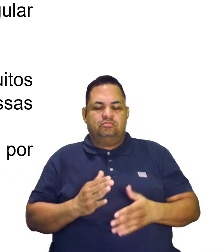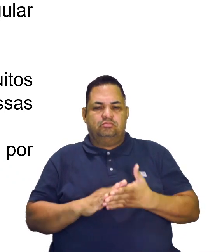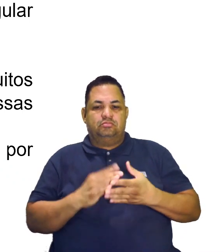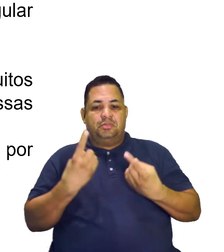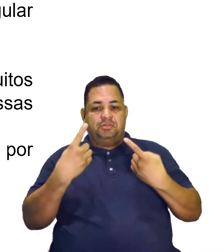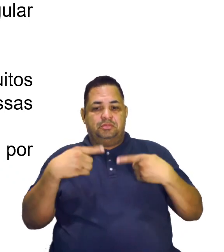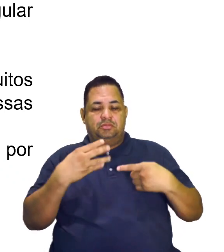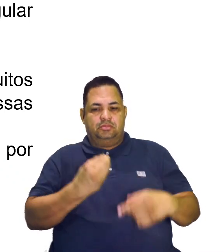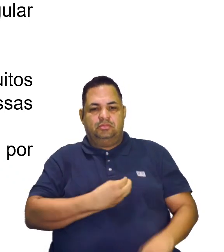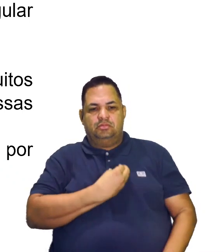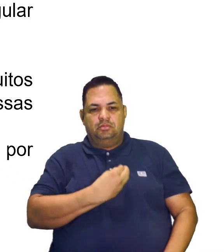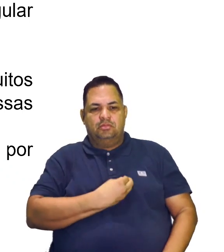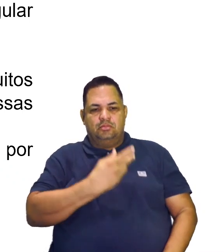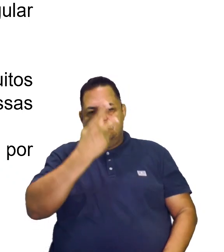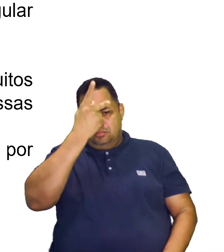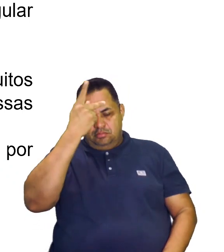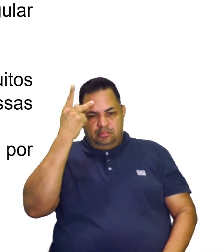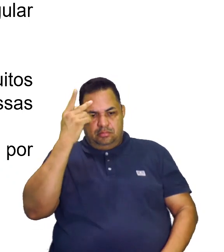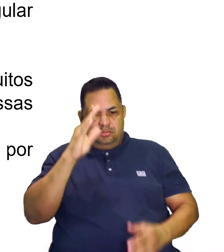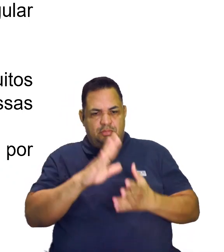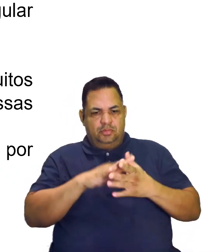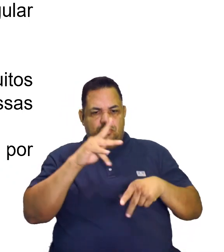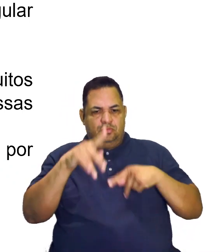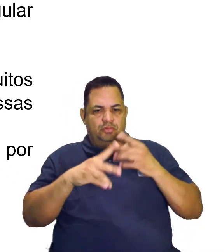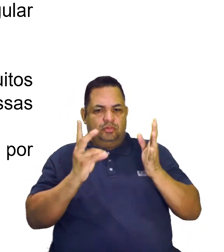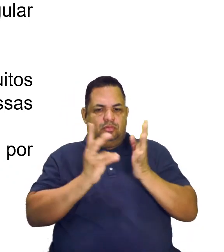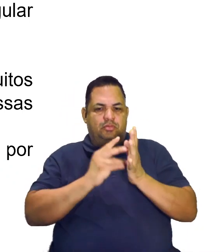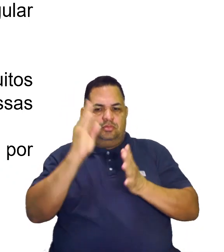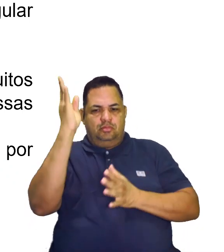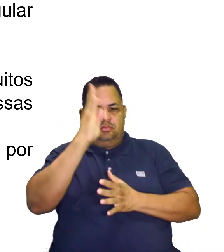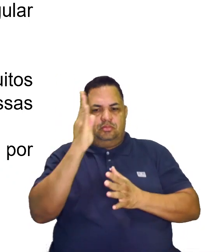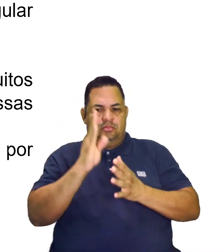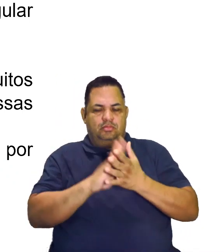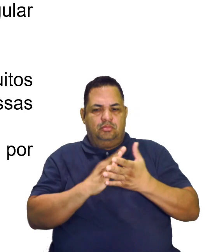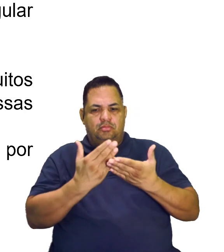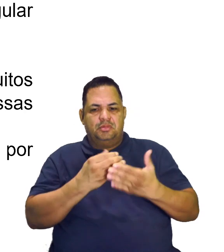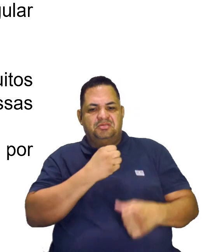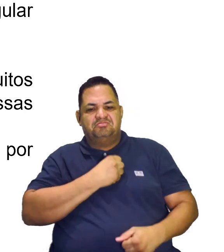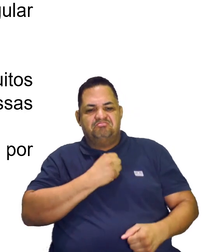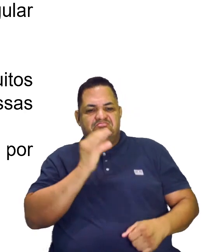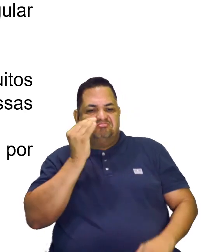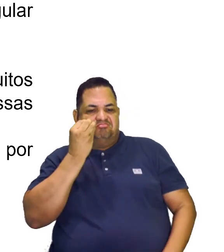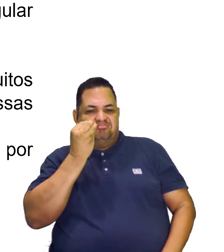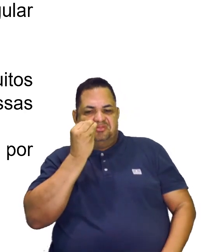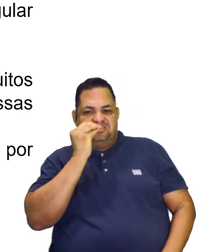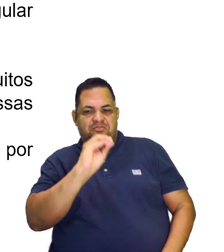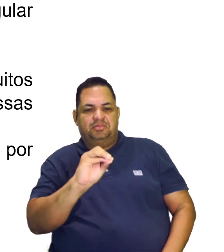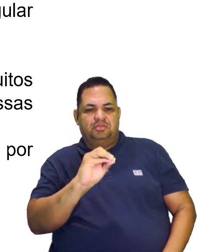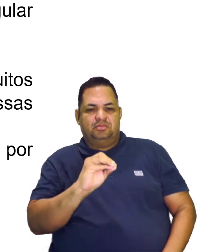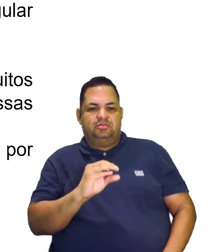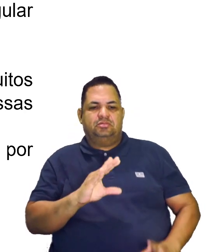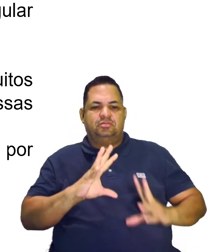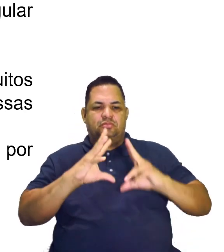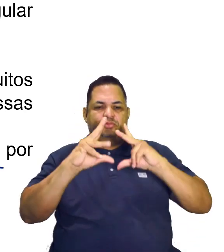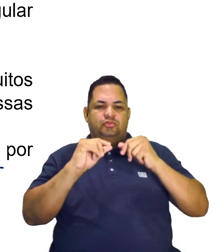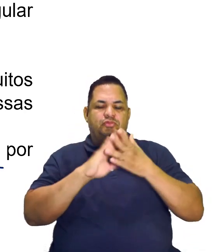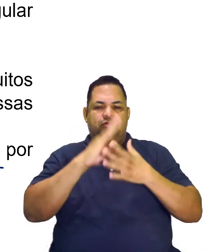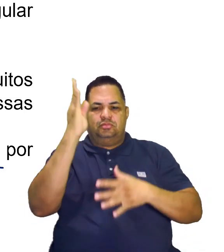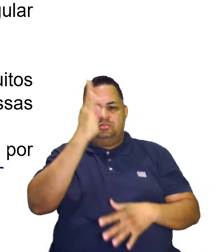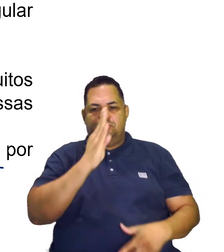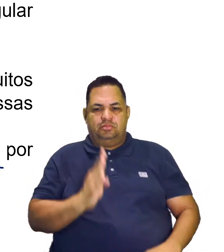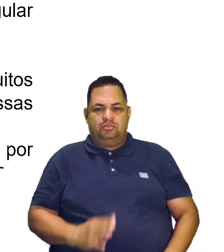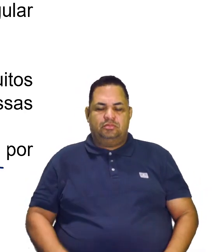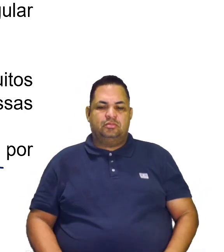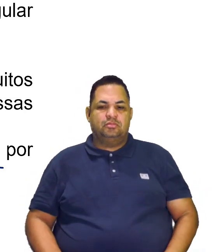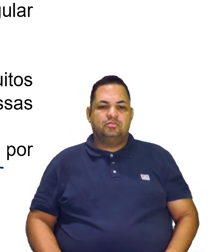por essas pessoas? Os povos indígenas do Brasil são hostilizados por todos os brasileiros? Não, não são hostilizados por todos